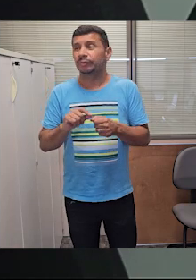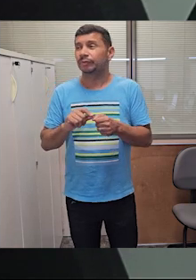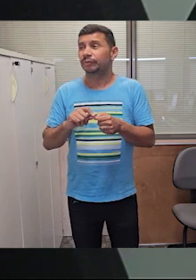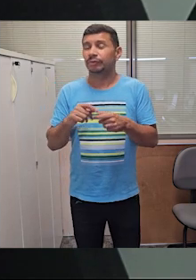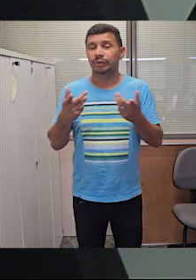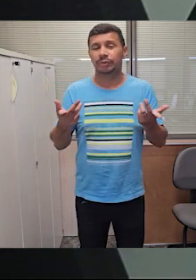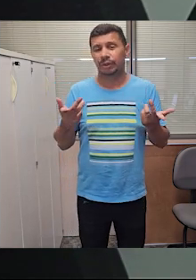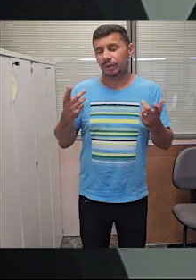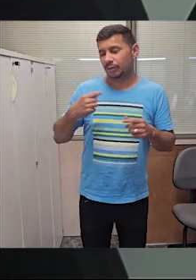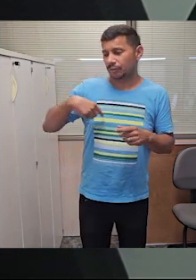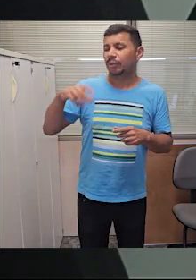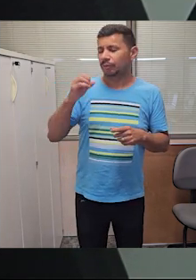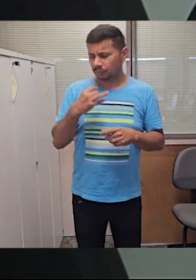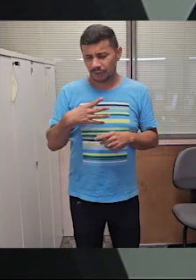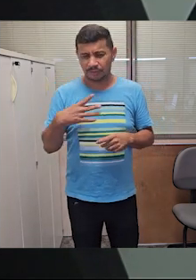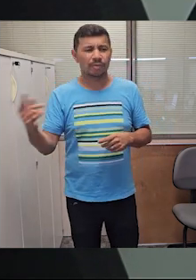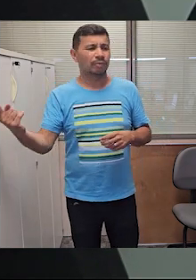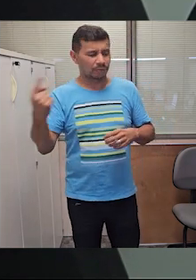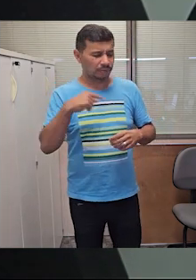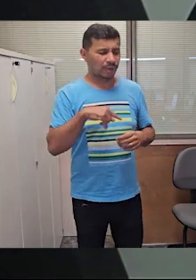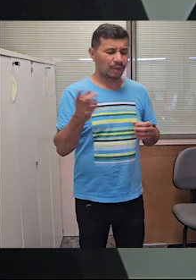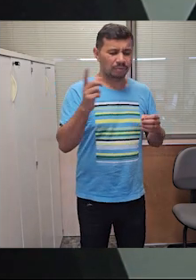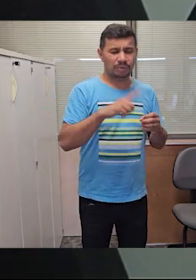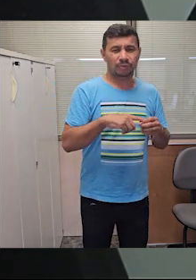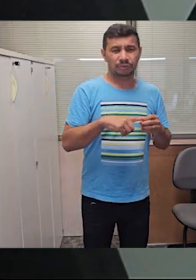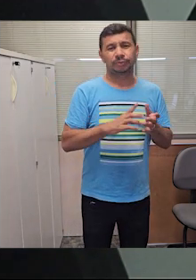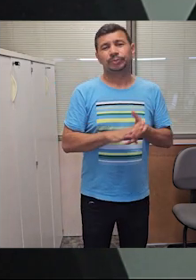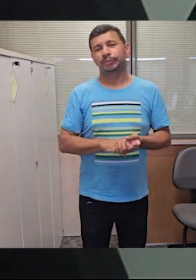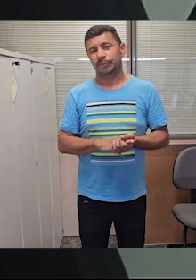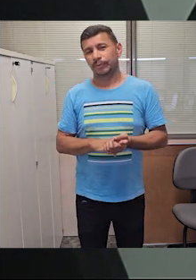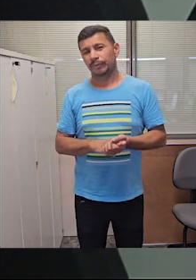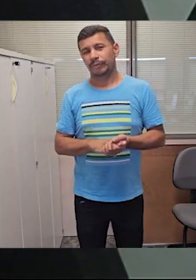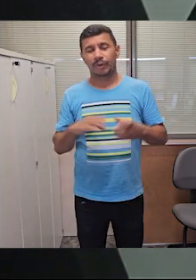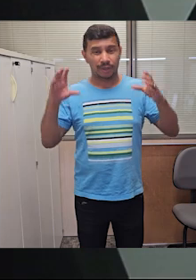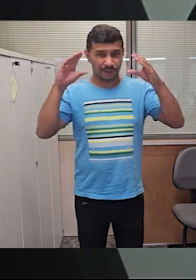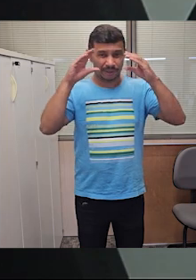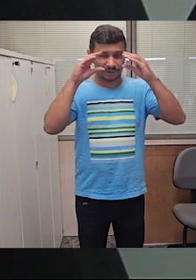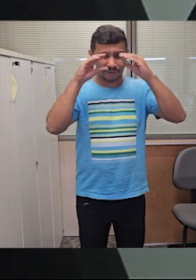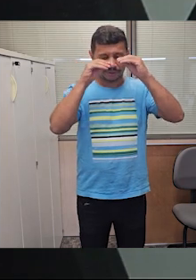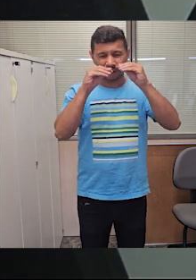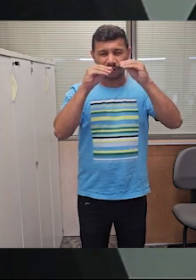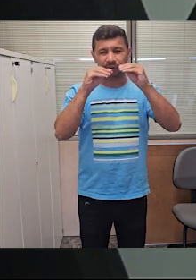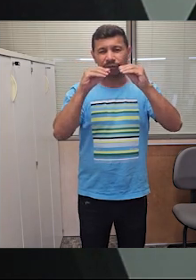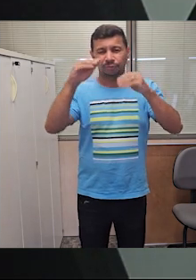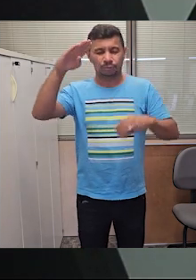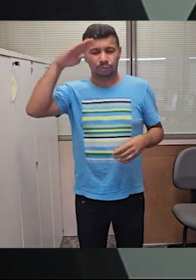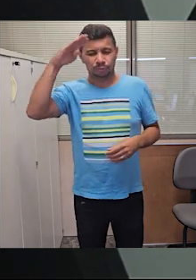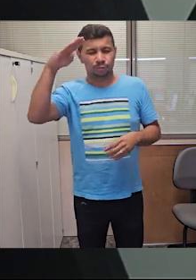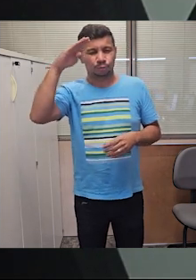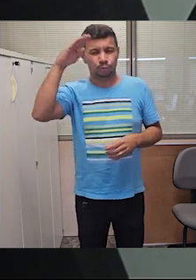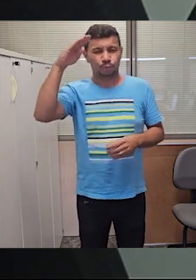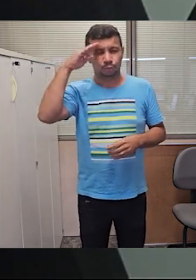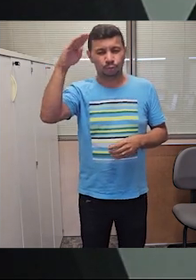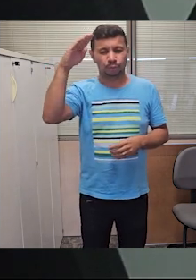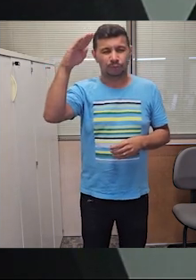vai buscar reforço e volta para ocupar. À noite, chegaram, então, com militares